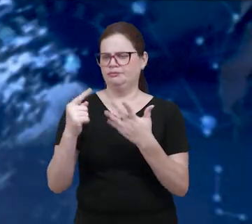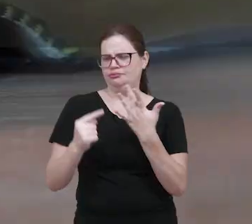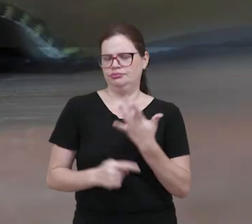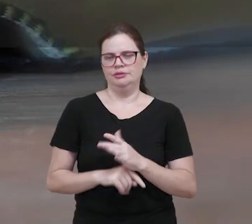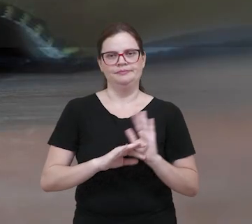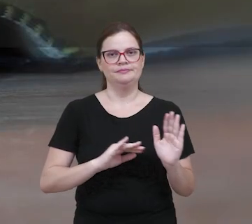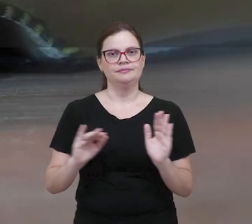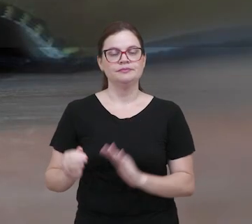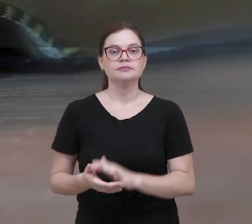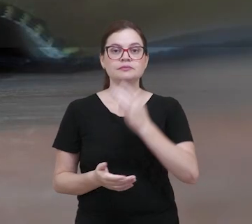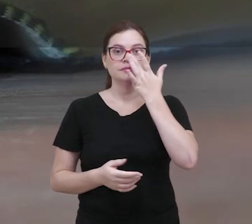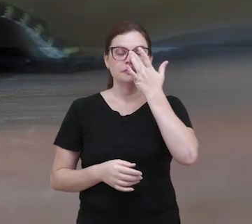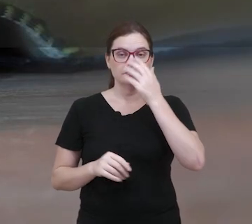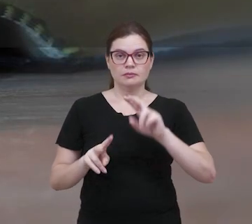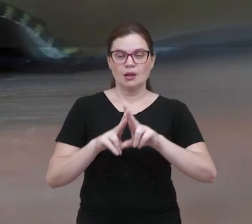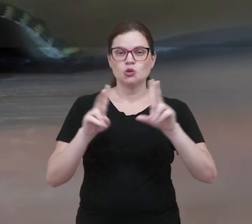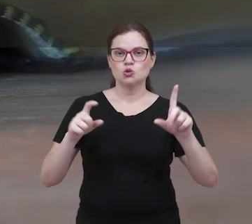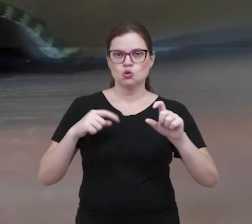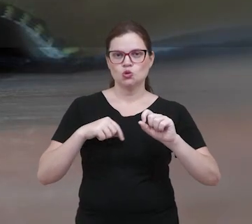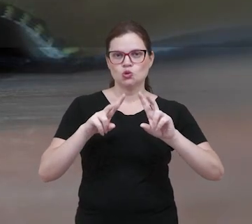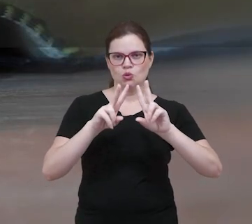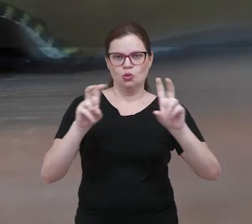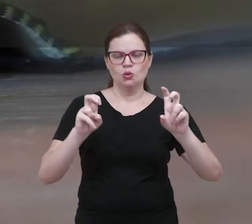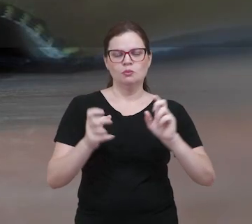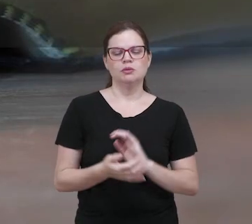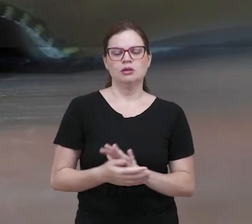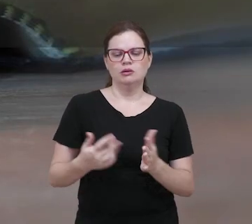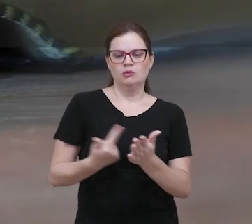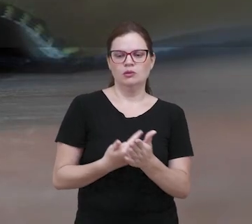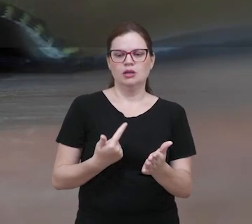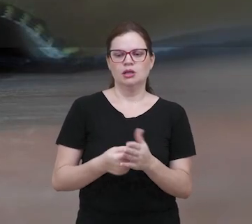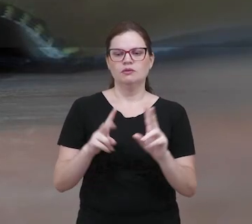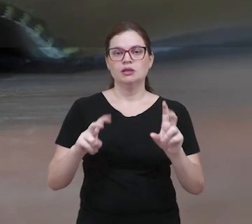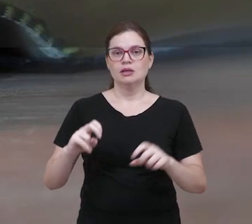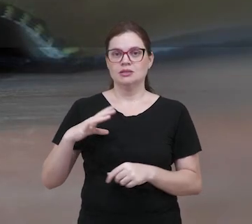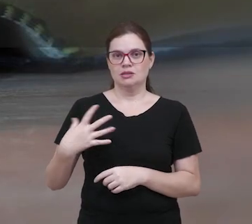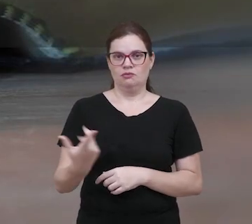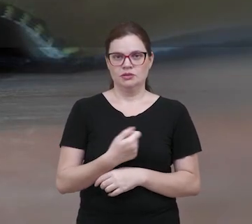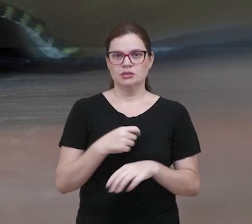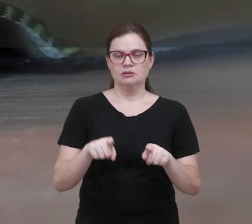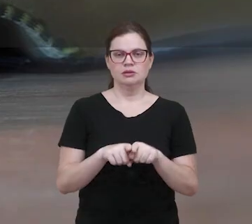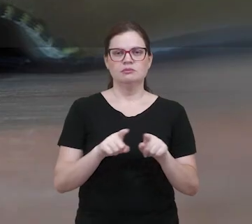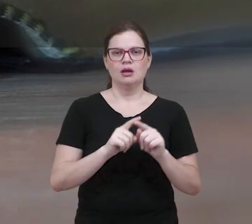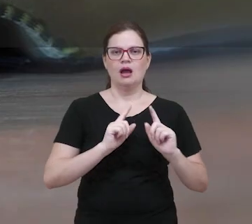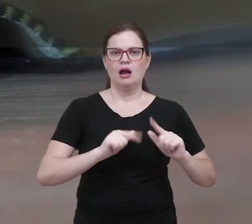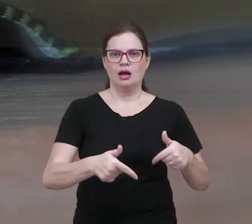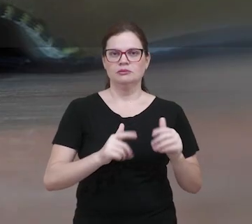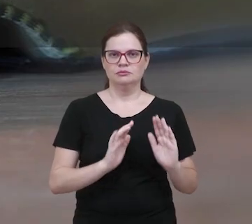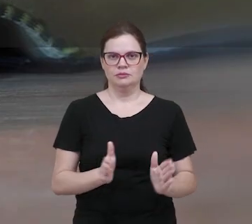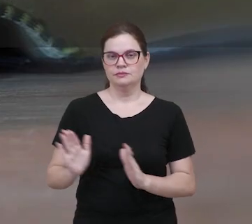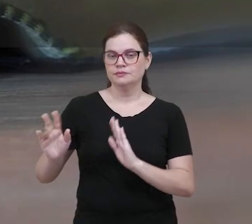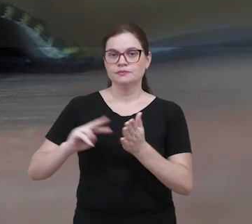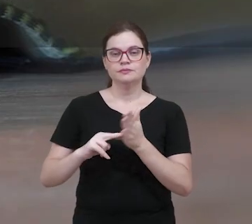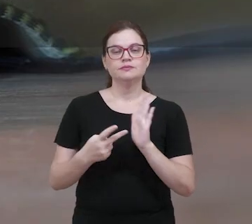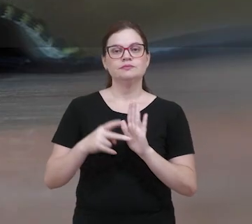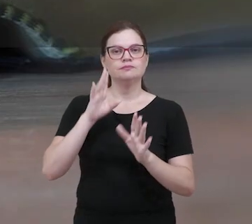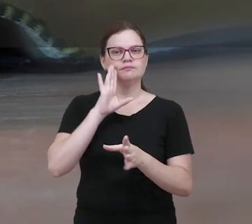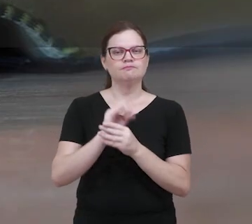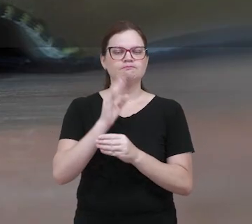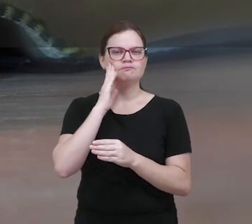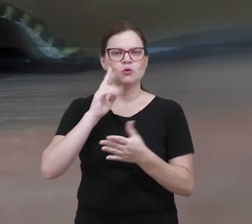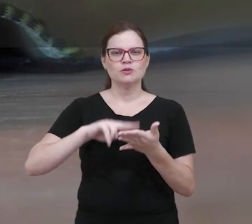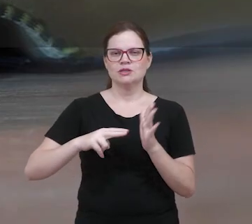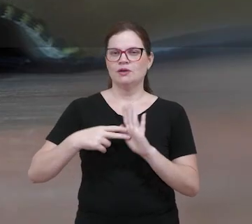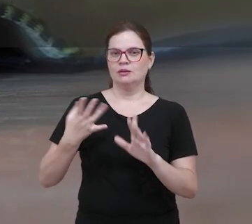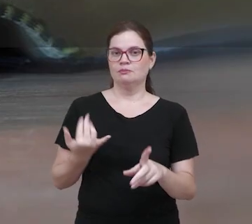livro Salvação, Ato e Processo, né, o livro do Instituto Bíblico, é entender o significado profético do dia de descanso